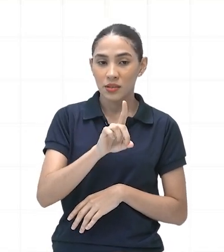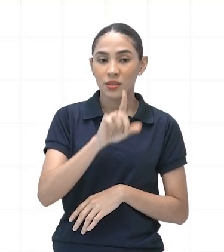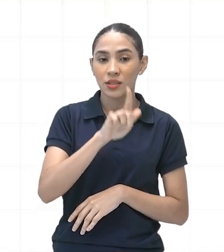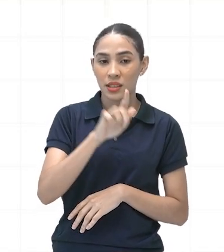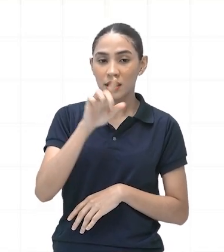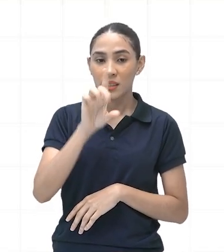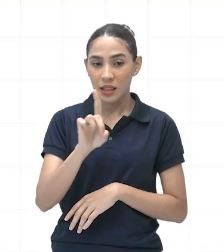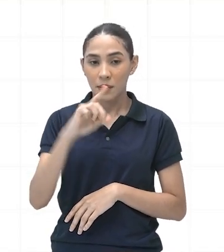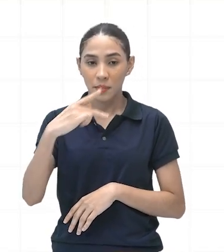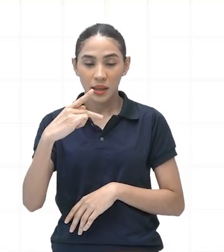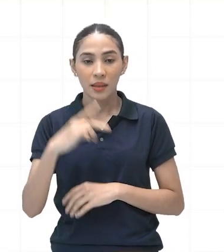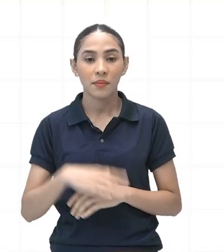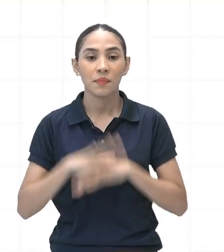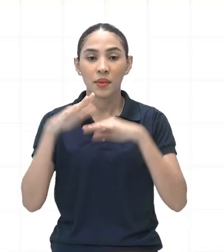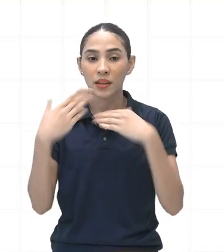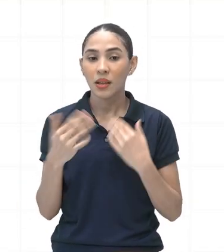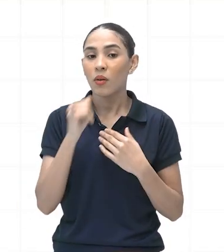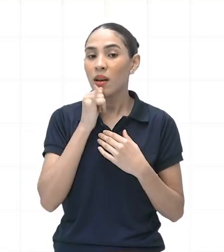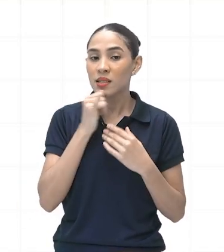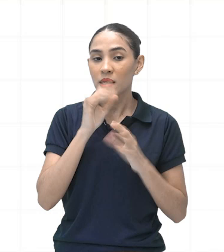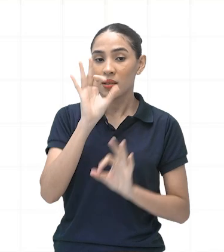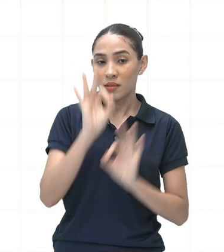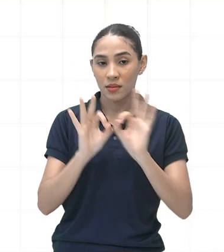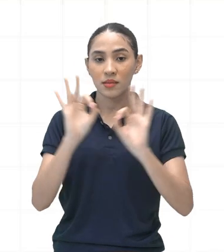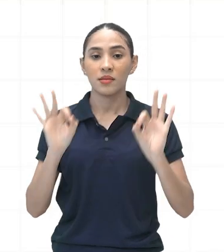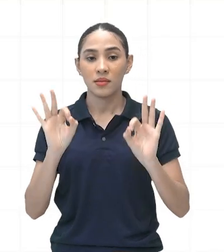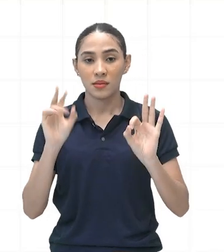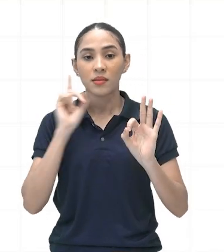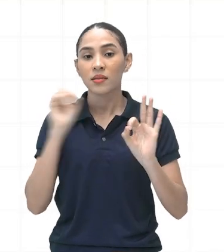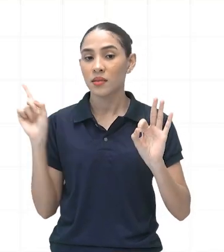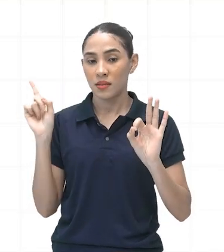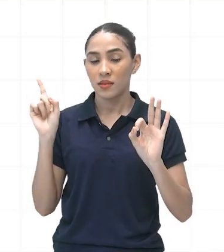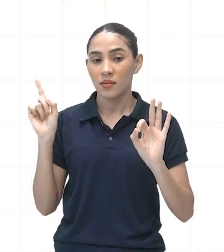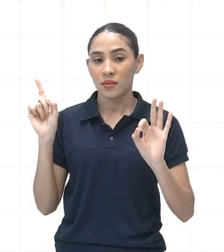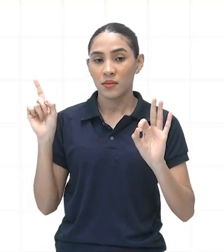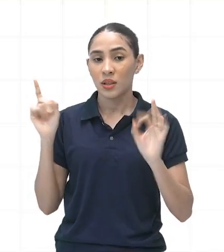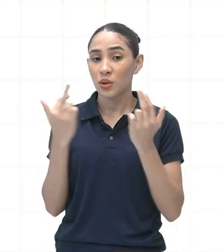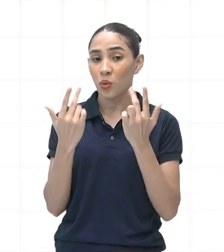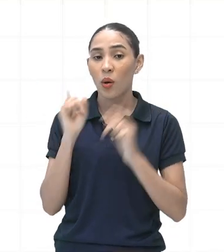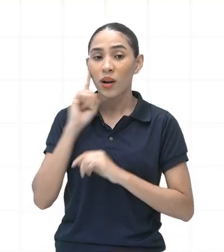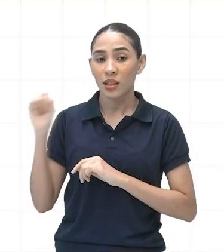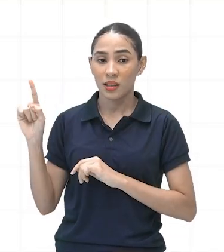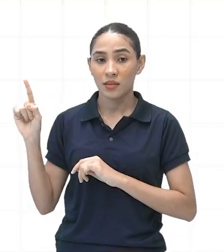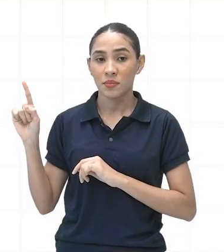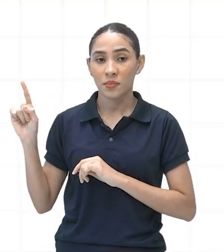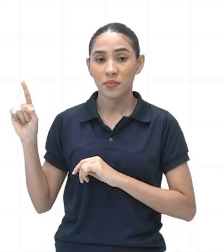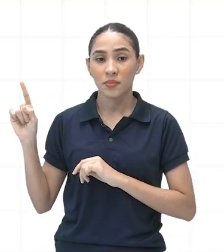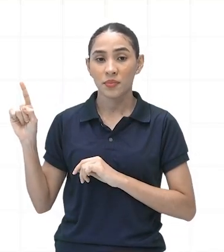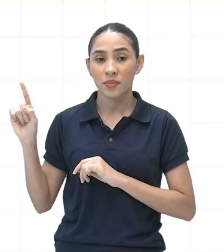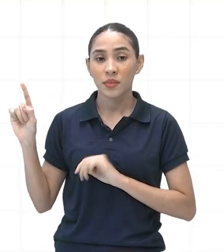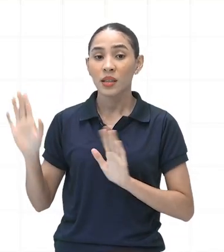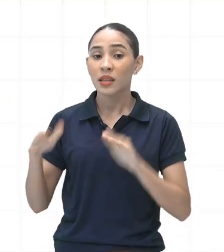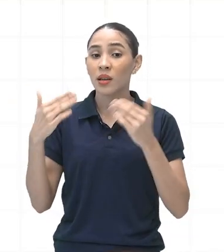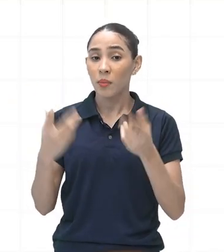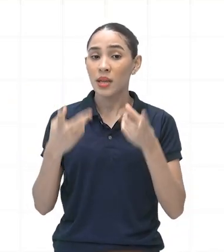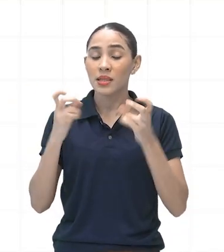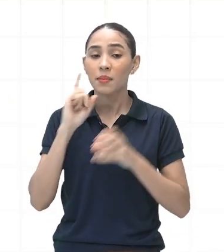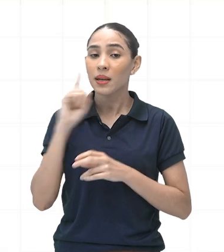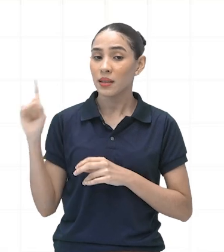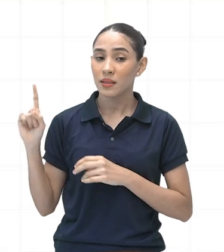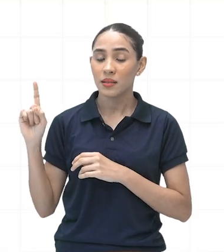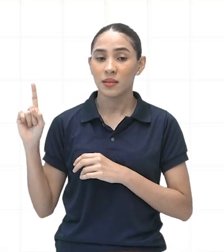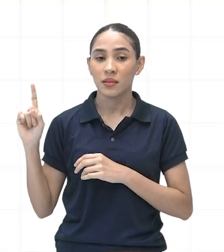a proporção vai ser montada justamente dessa forma que está na tabela. Então, olha só como é que